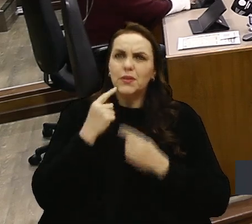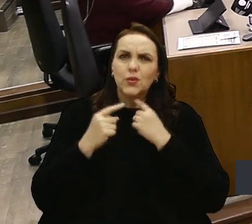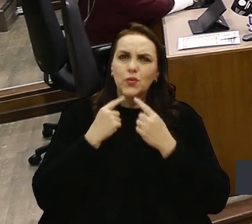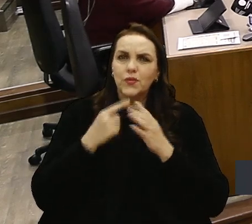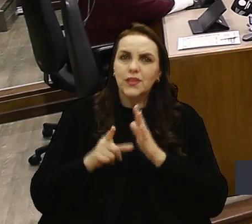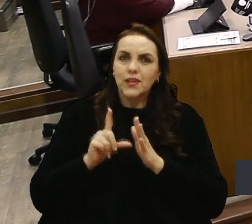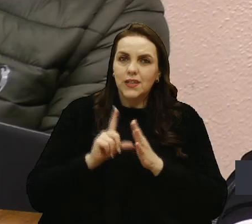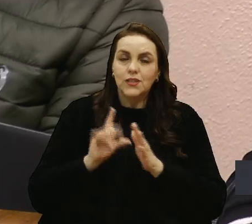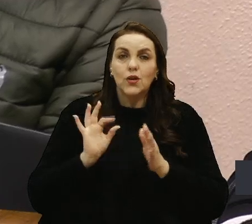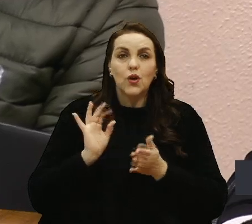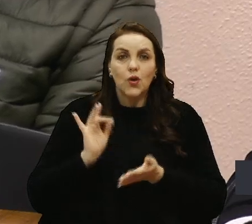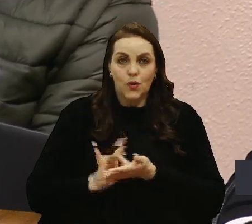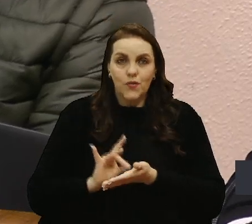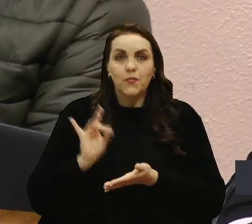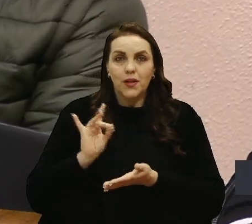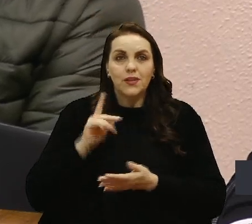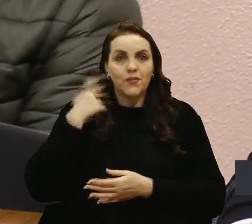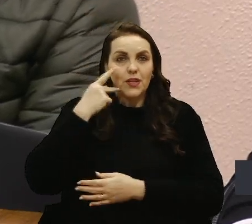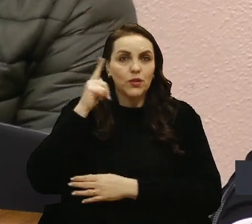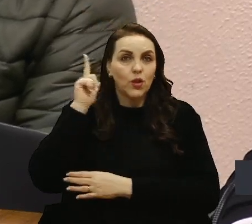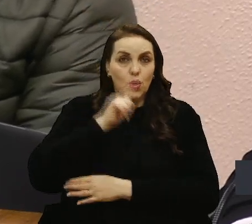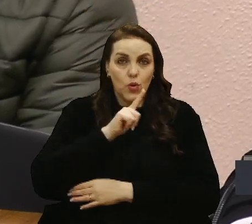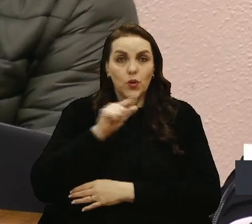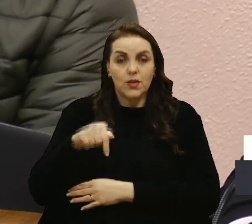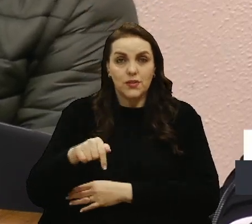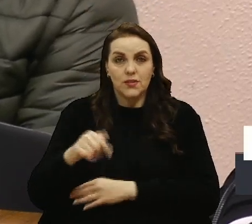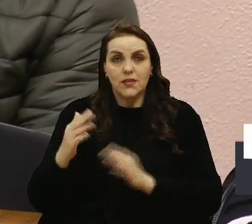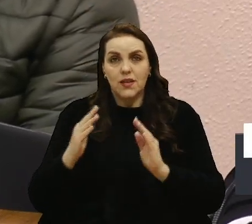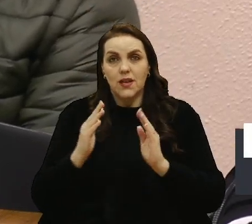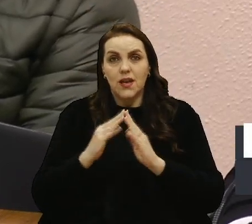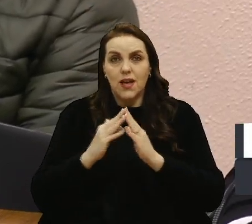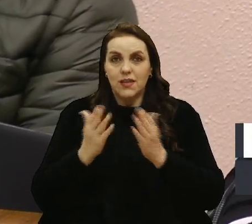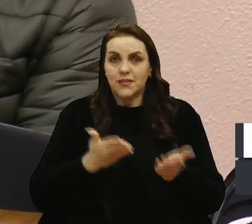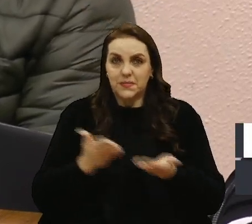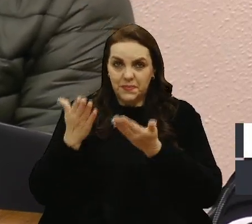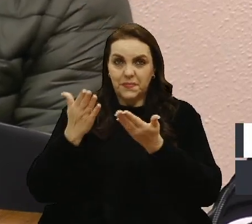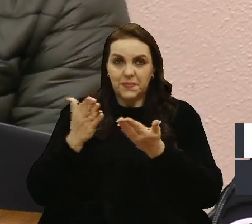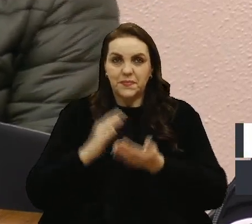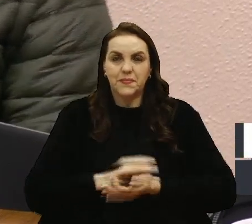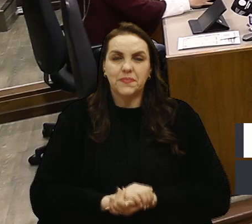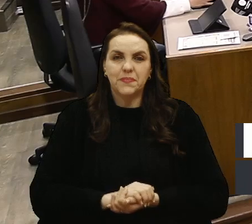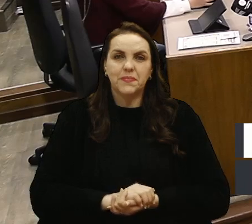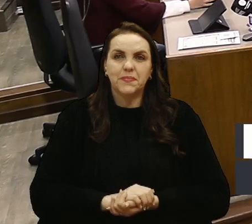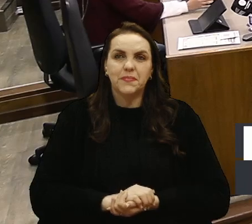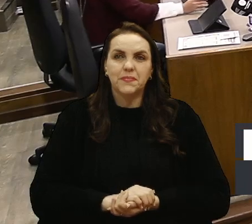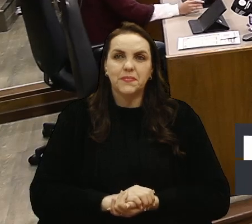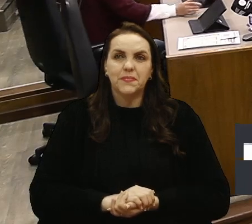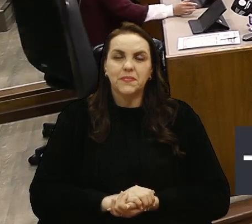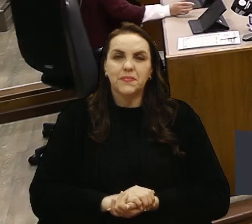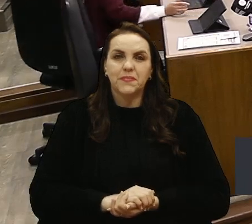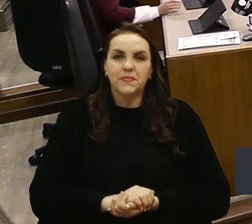está confirmada. O vereador Lucas Carenhato está na casa. Com a palavra, Lucas Carenhato.